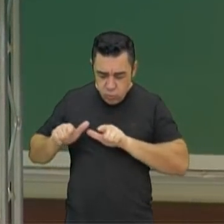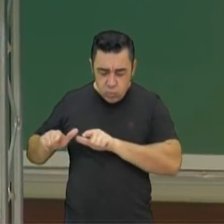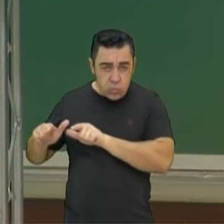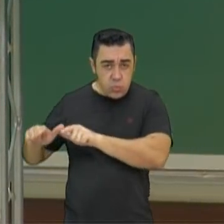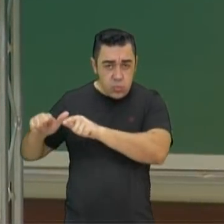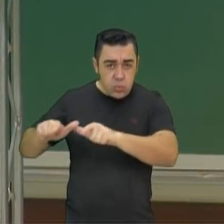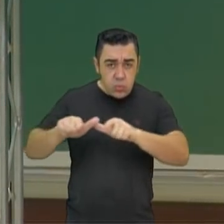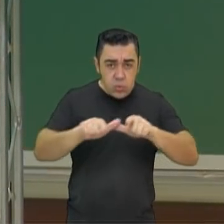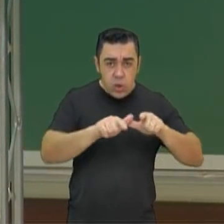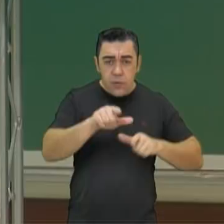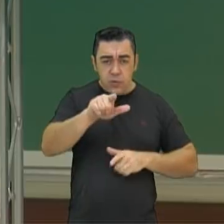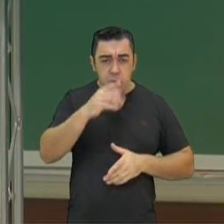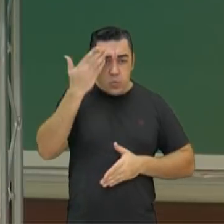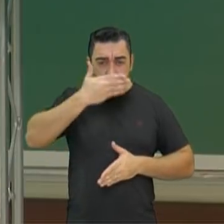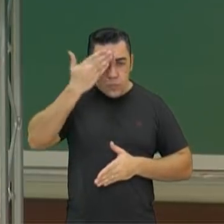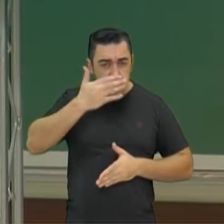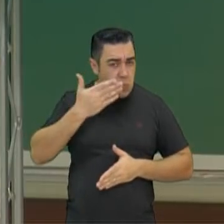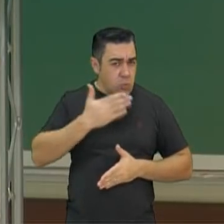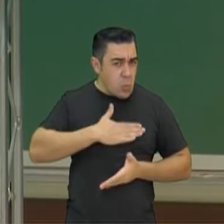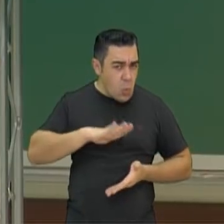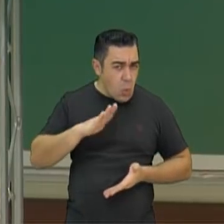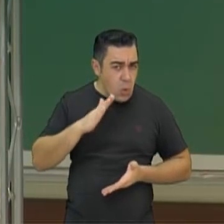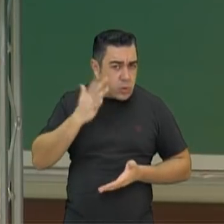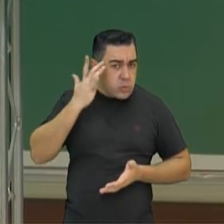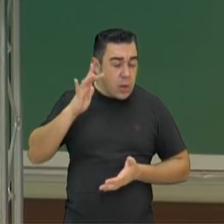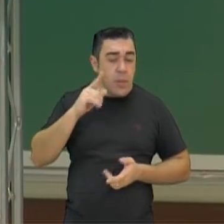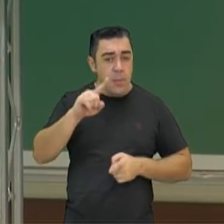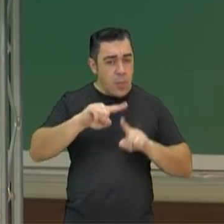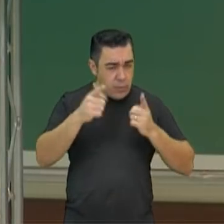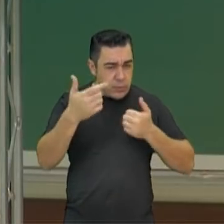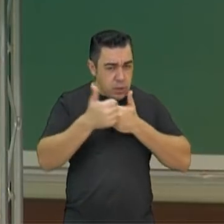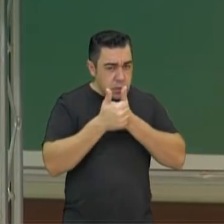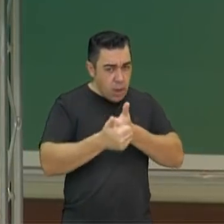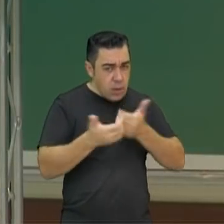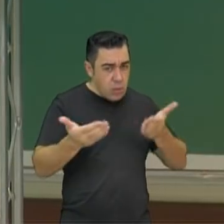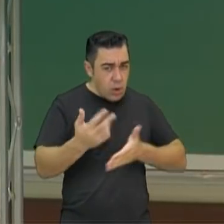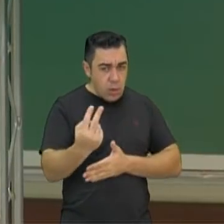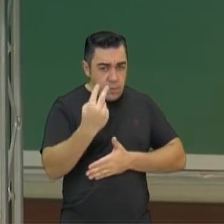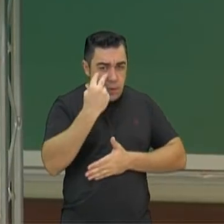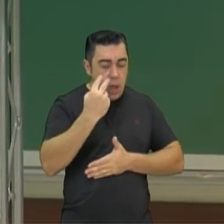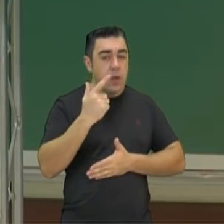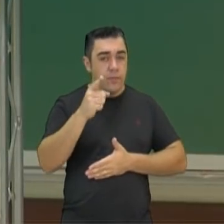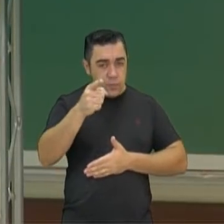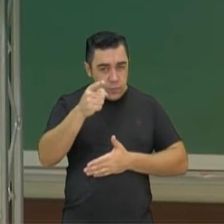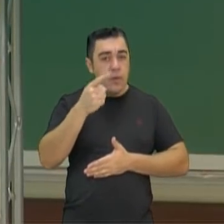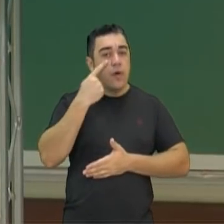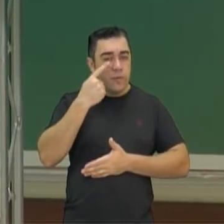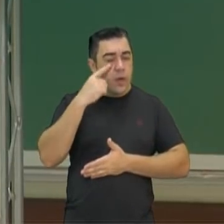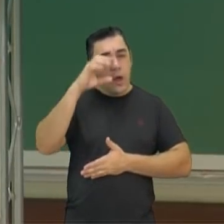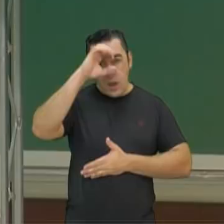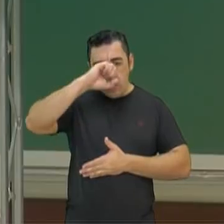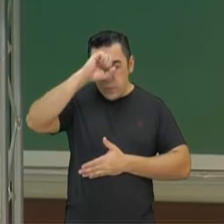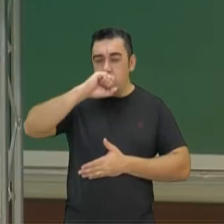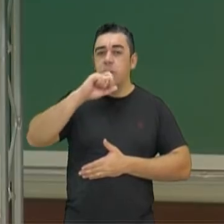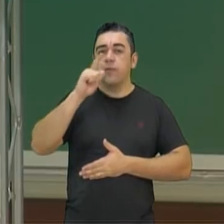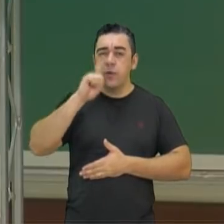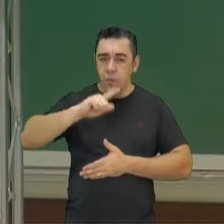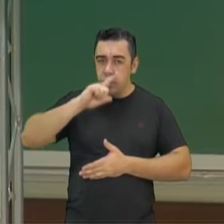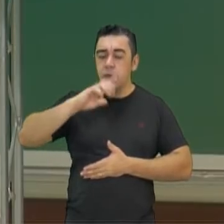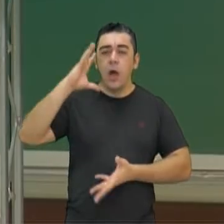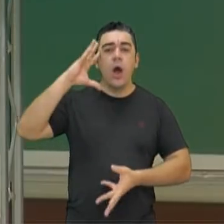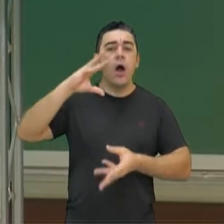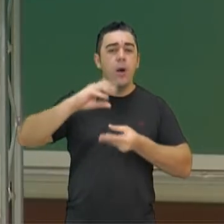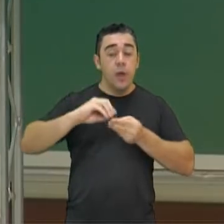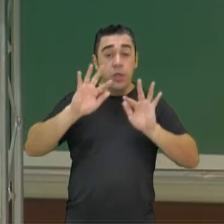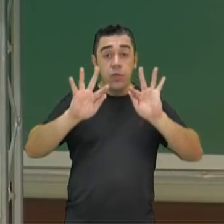viu ou não gosta do xadrez, eu tenho certeza que se você acompanhar, no final da aula você vai estar entendendo praticamente tudo. E no final do